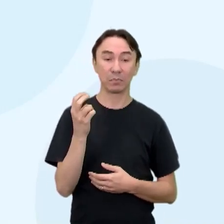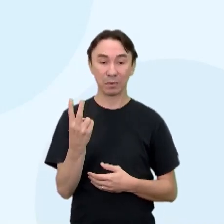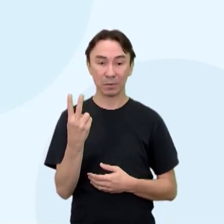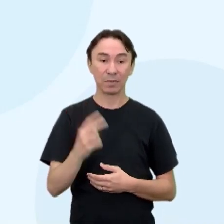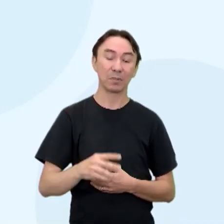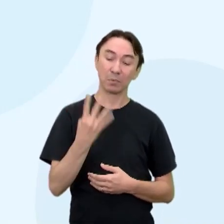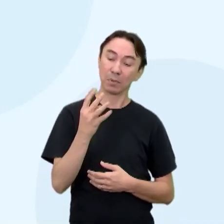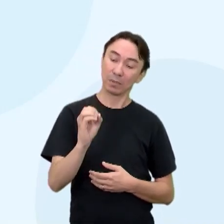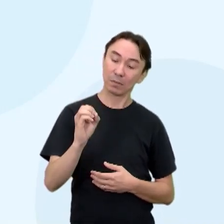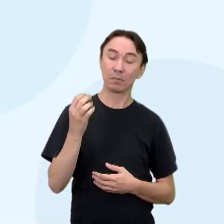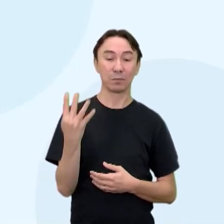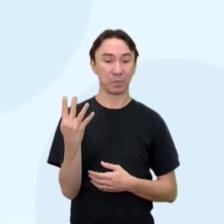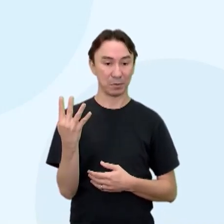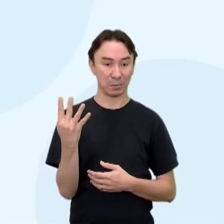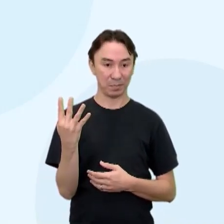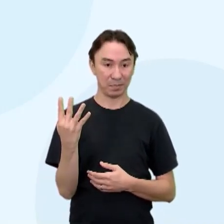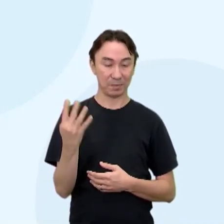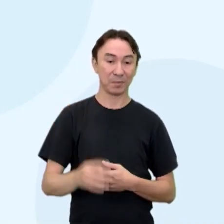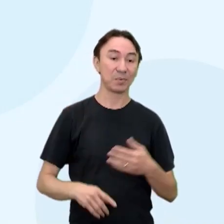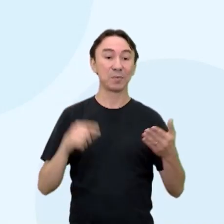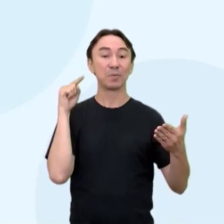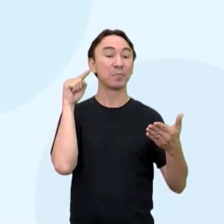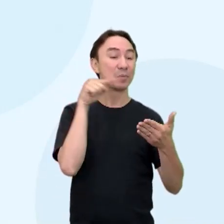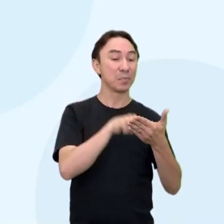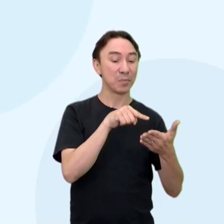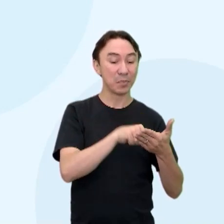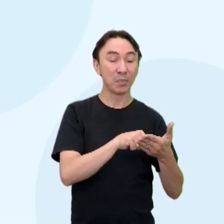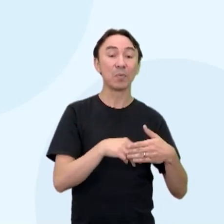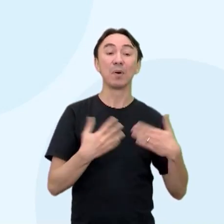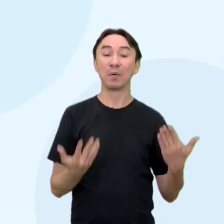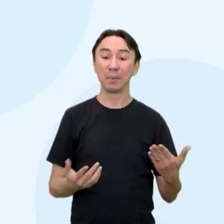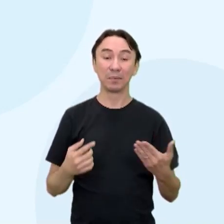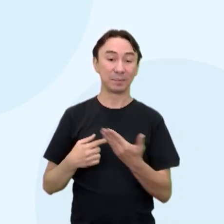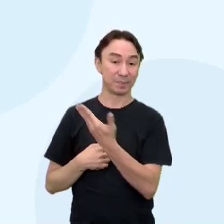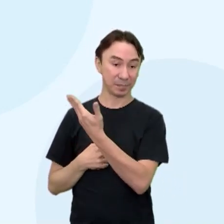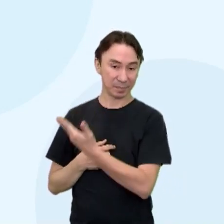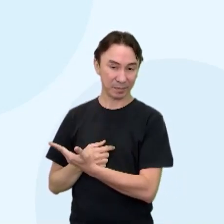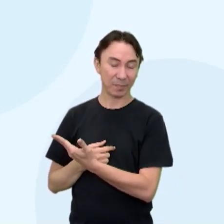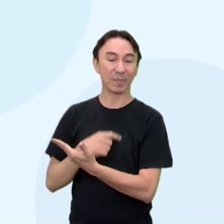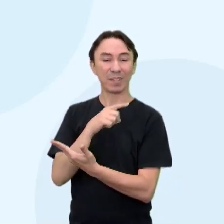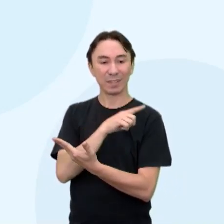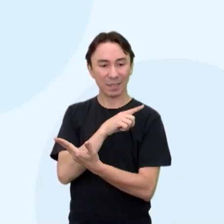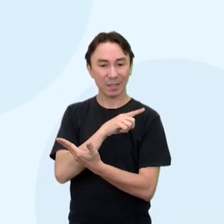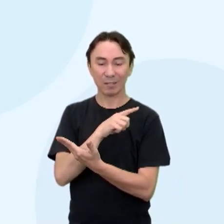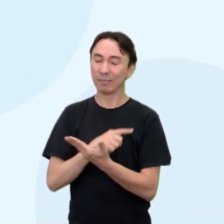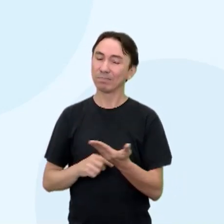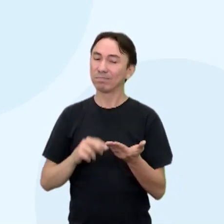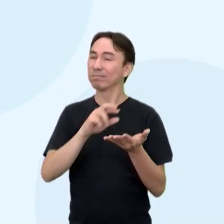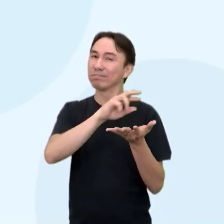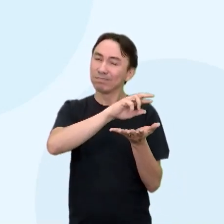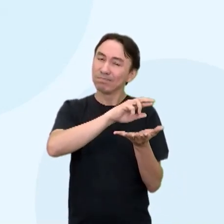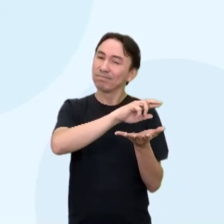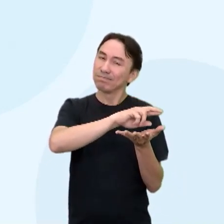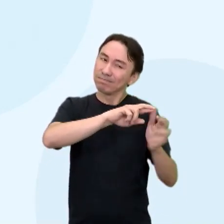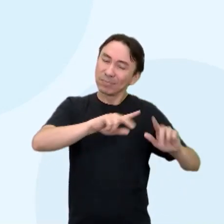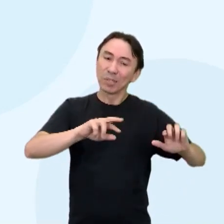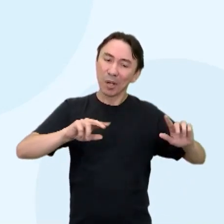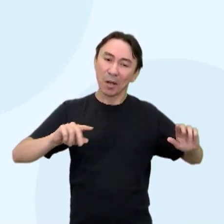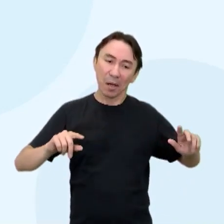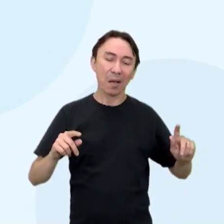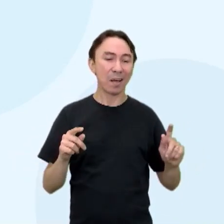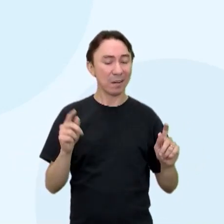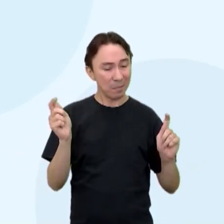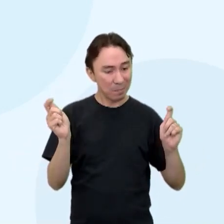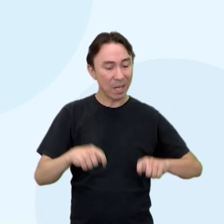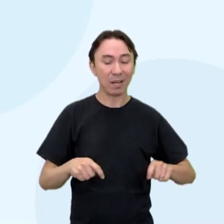e 404. E o objetivo é apresentar inúmeras classificações da população brasileira através